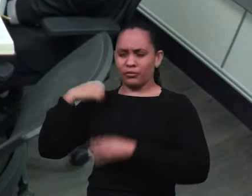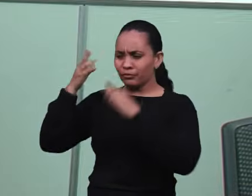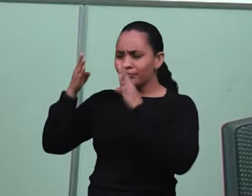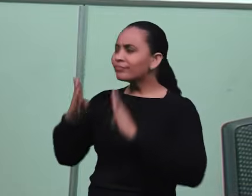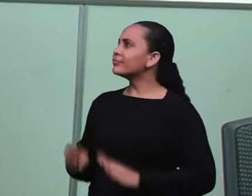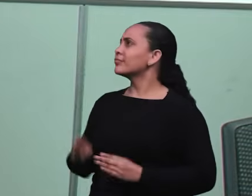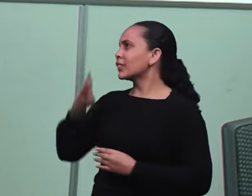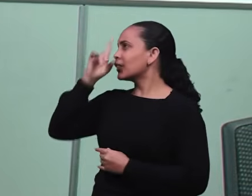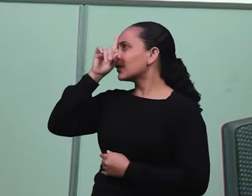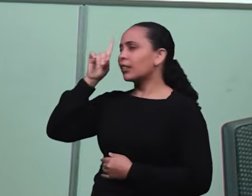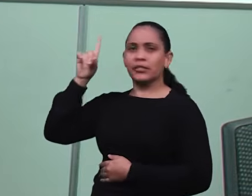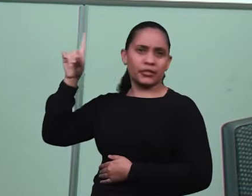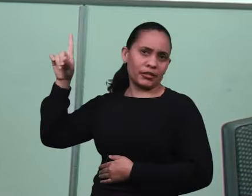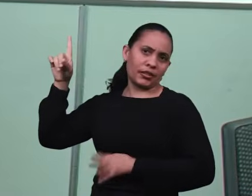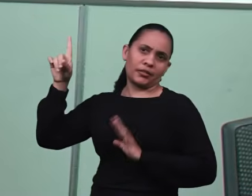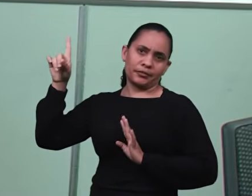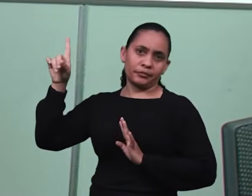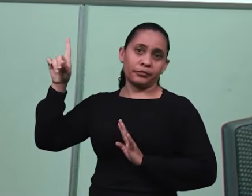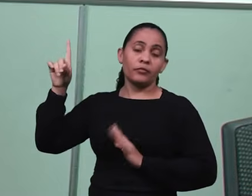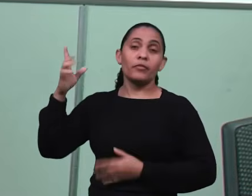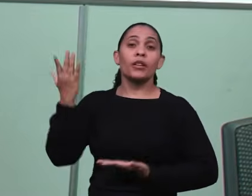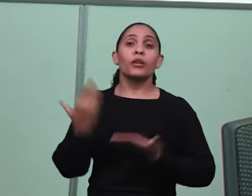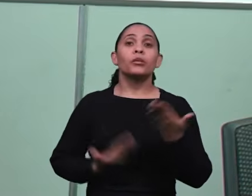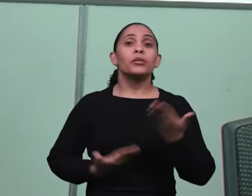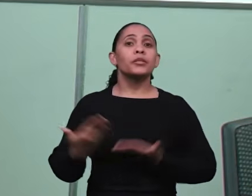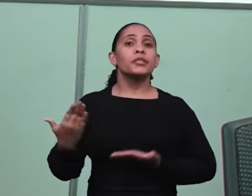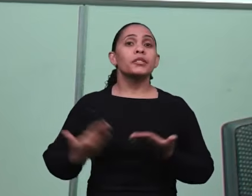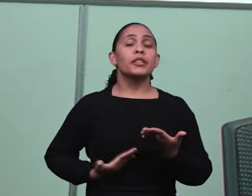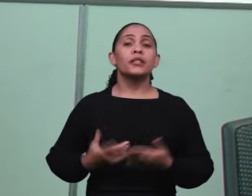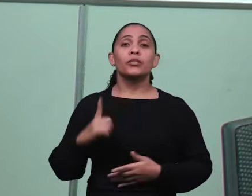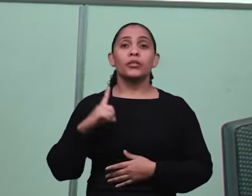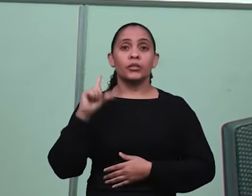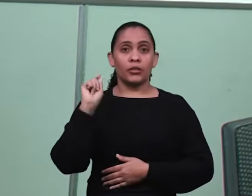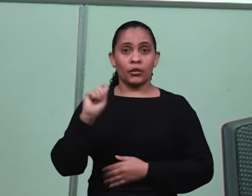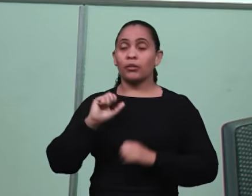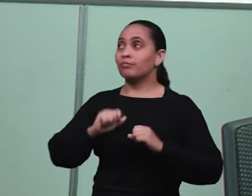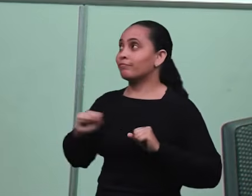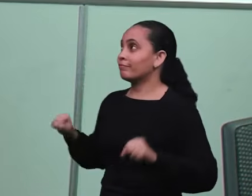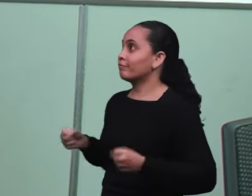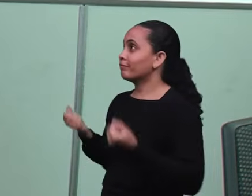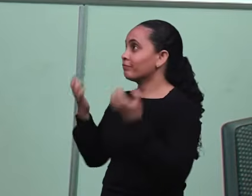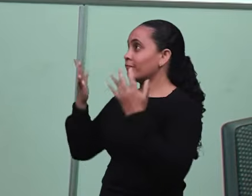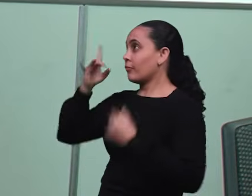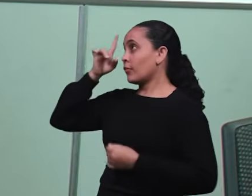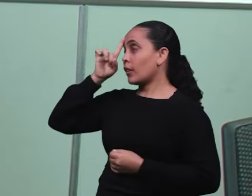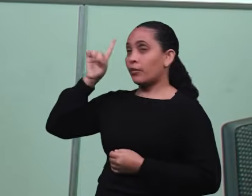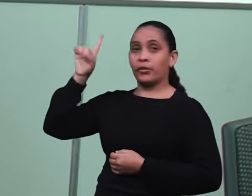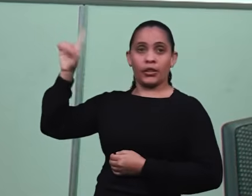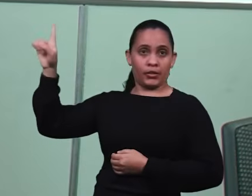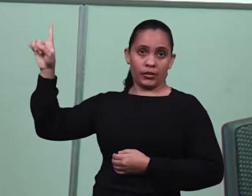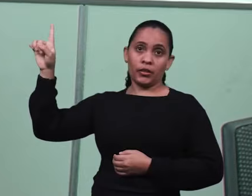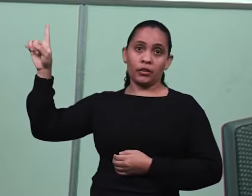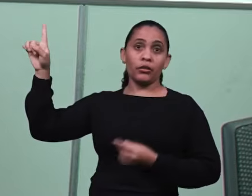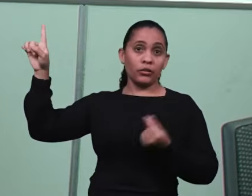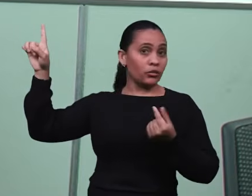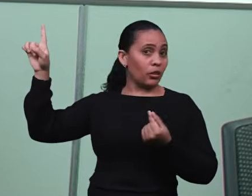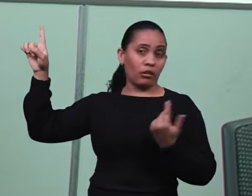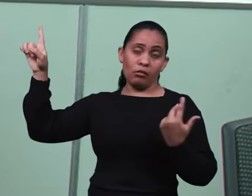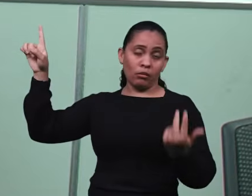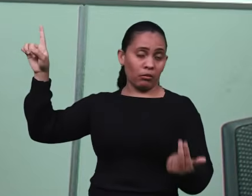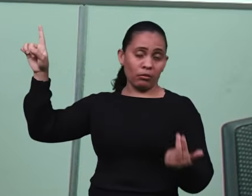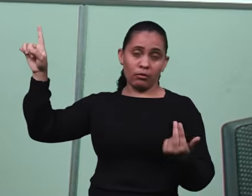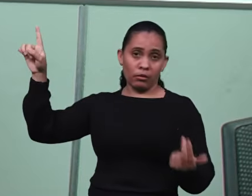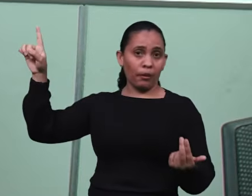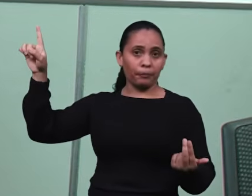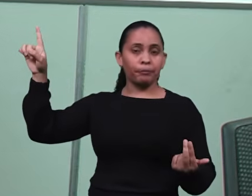de fidelidade para com Deus, né? O servo, ele dedica a sua vida ao Senhor, e o dinheiro faz parte